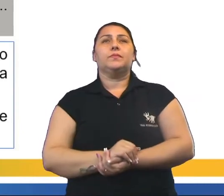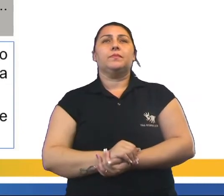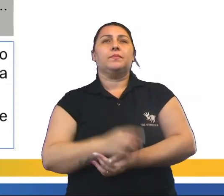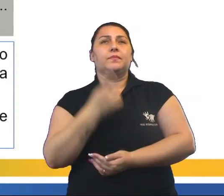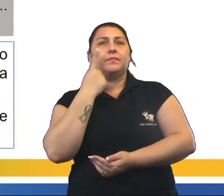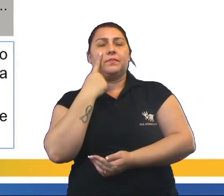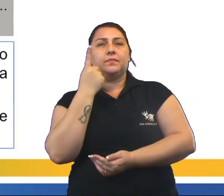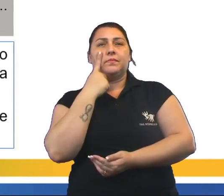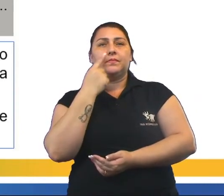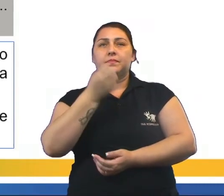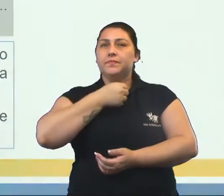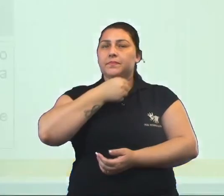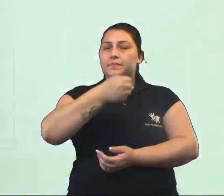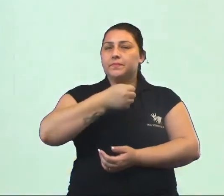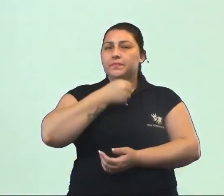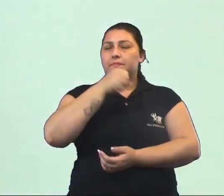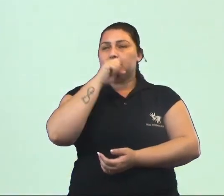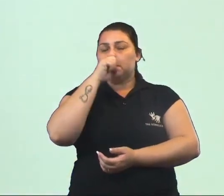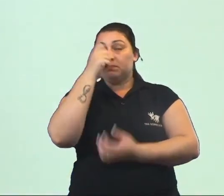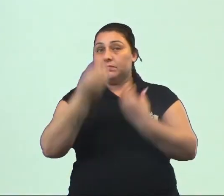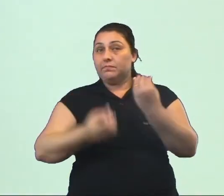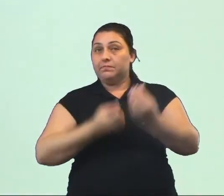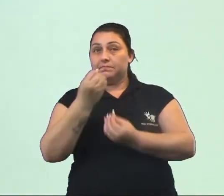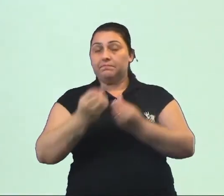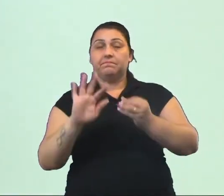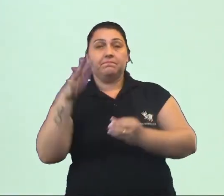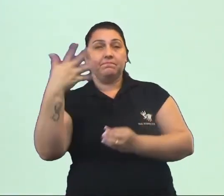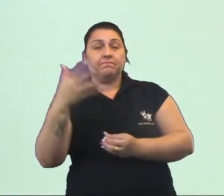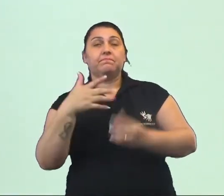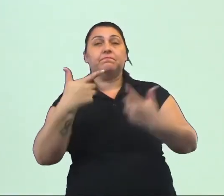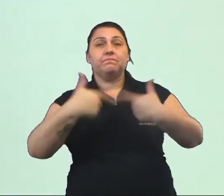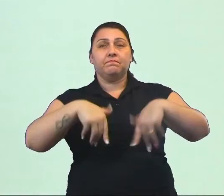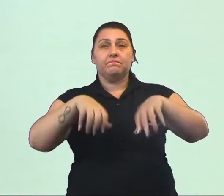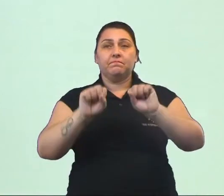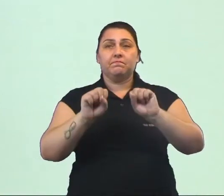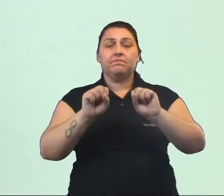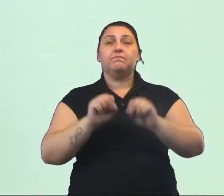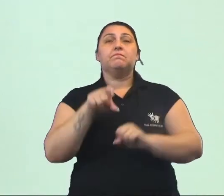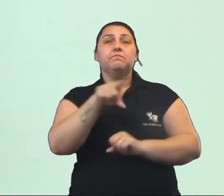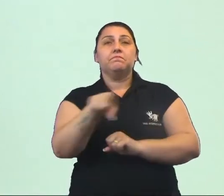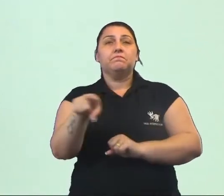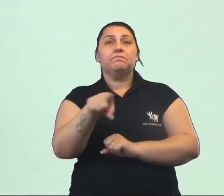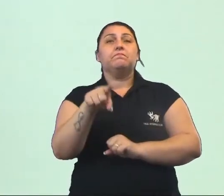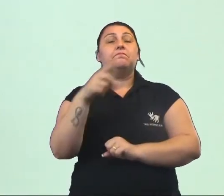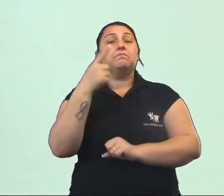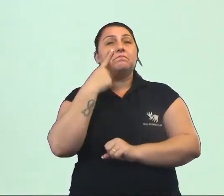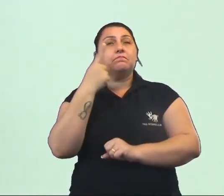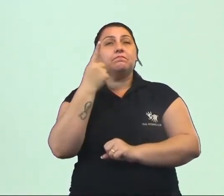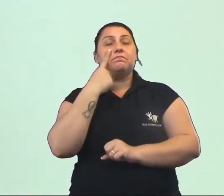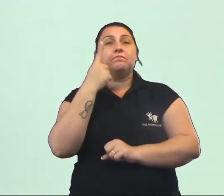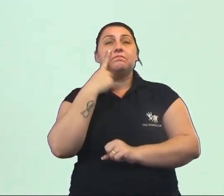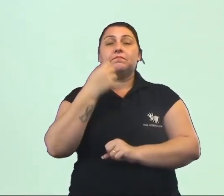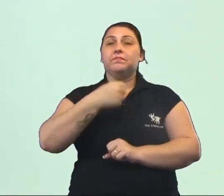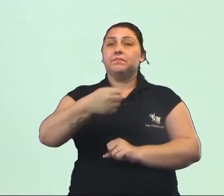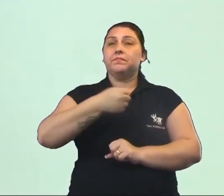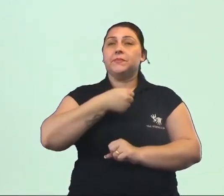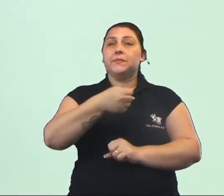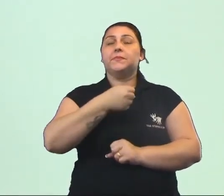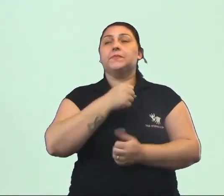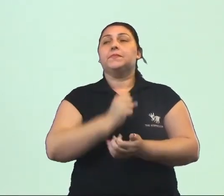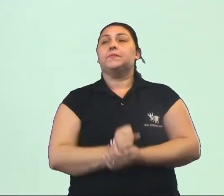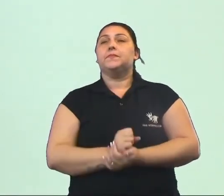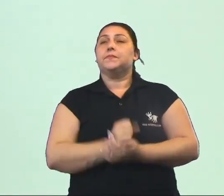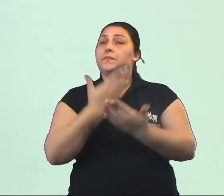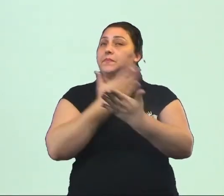só, pessoal, numa entrevista, como é que funciona a linguagem? Né? Vocês vejam que a entrevista,